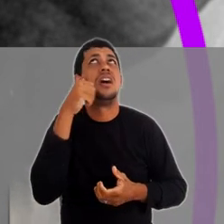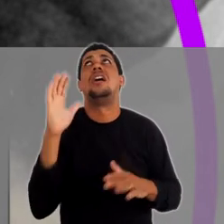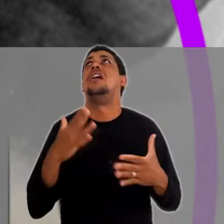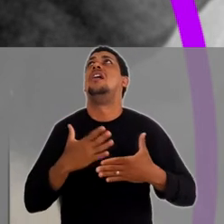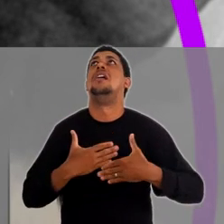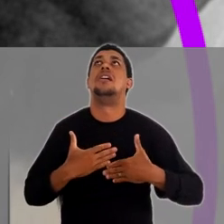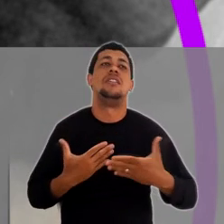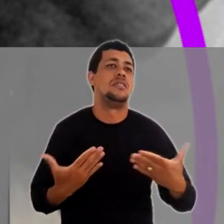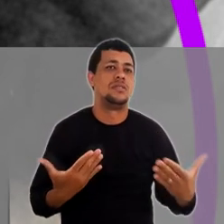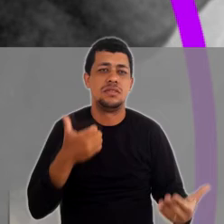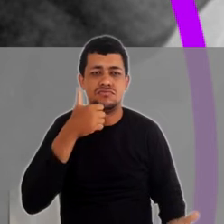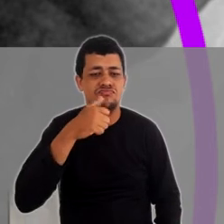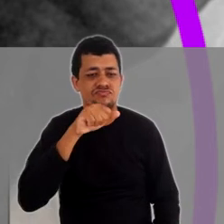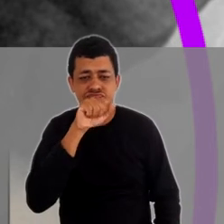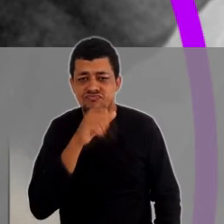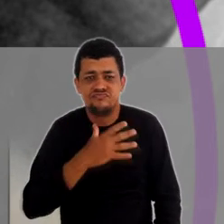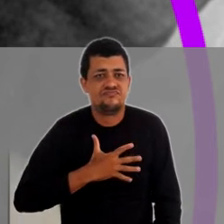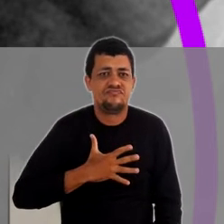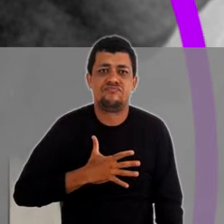mia.